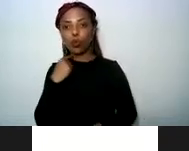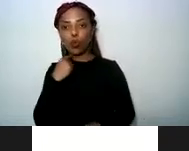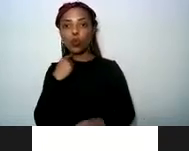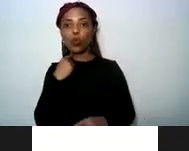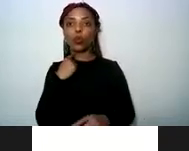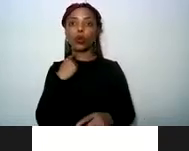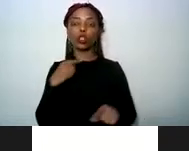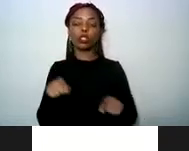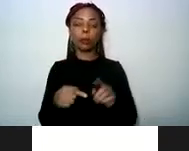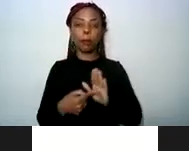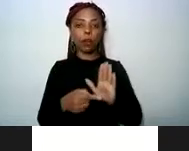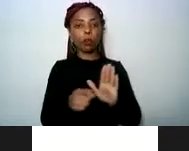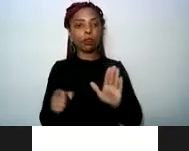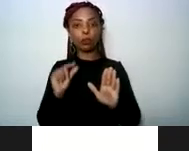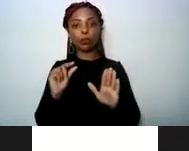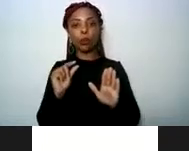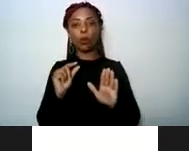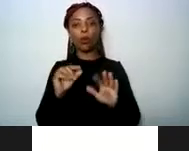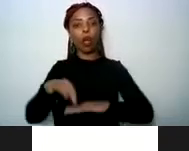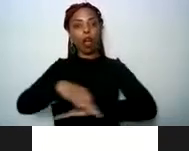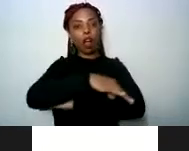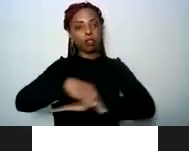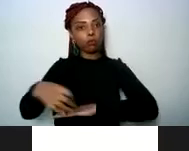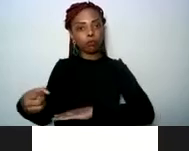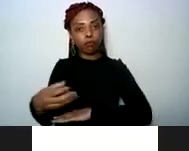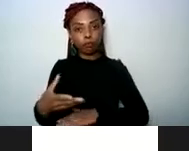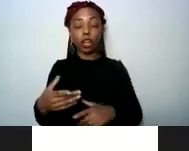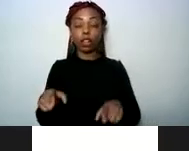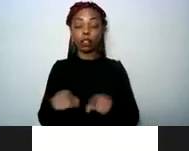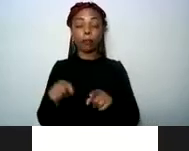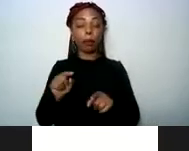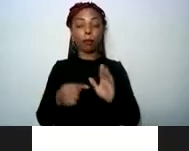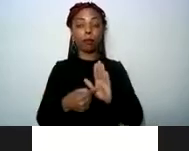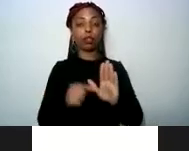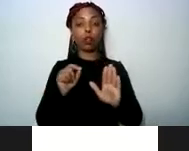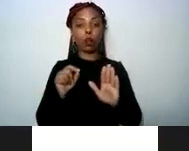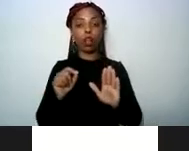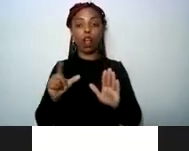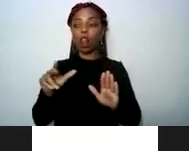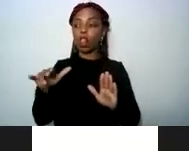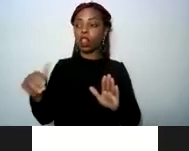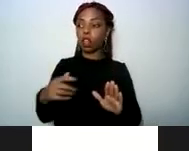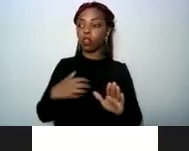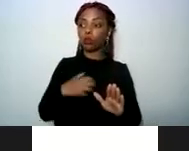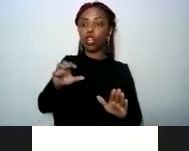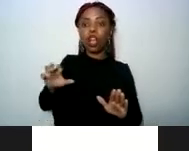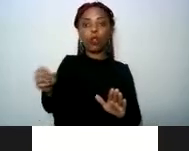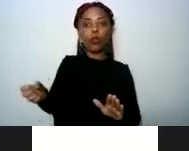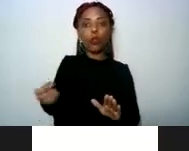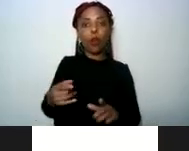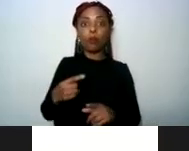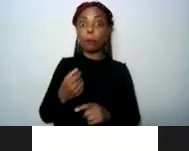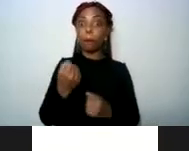arquitetura moderna e também mostrar uma nova vertente da Lina que poucos conhecem então com isso a gente